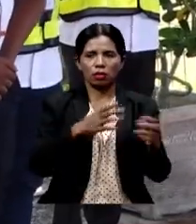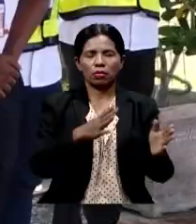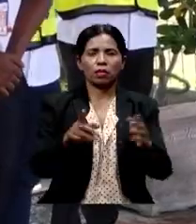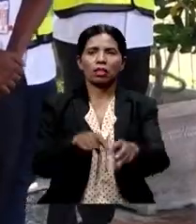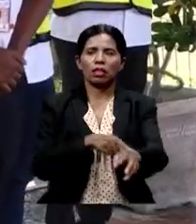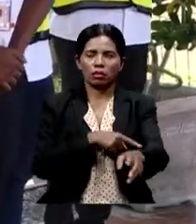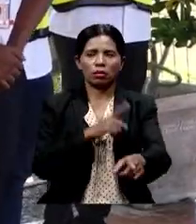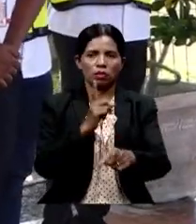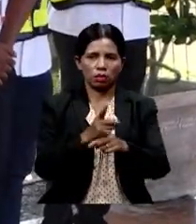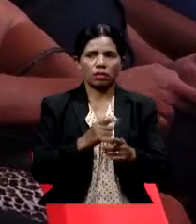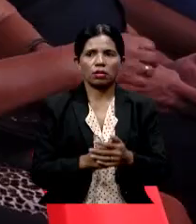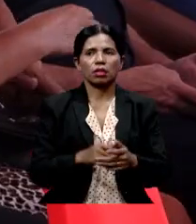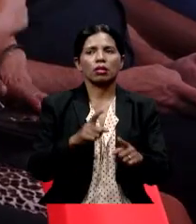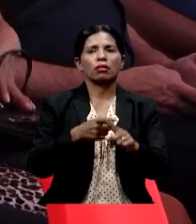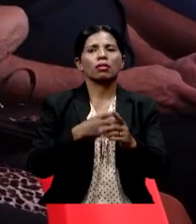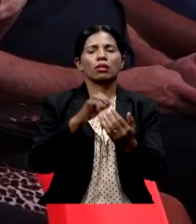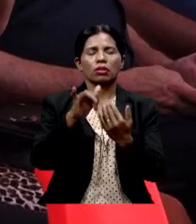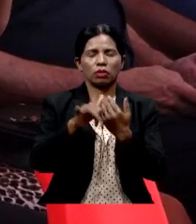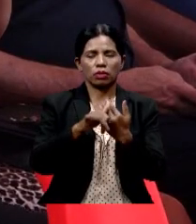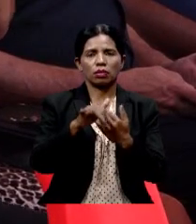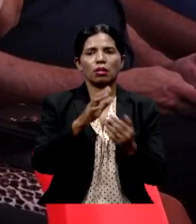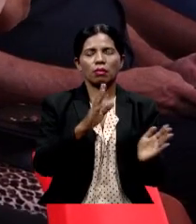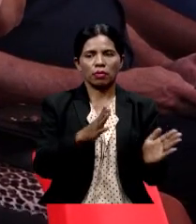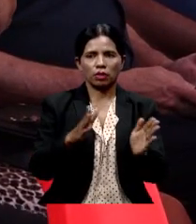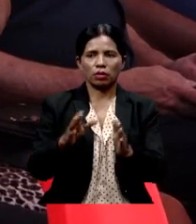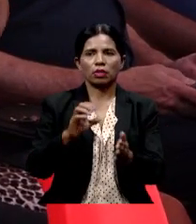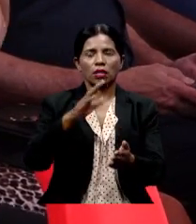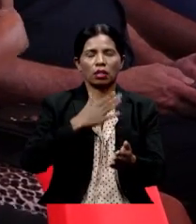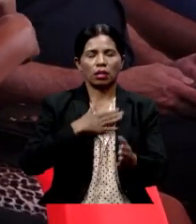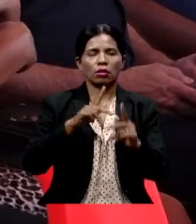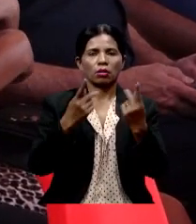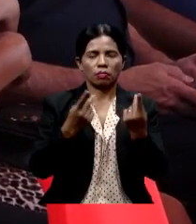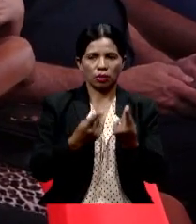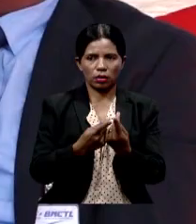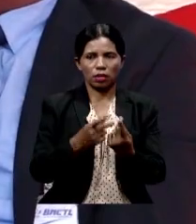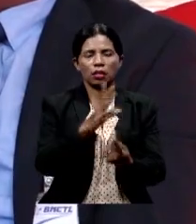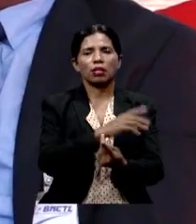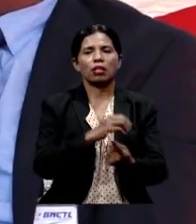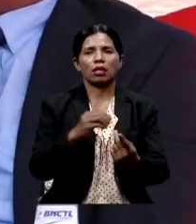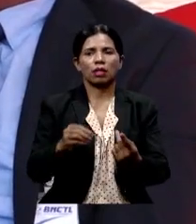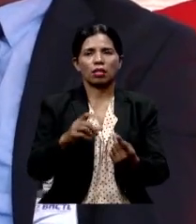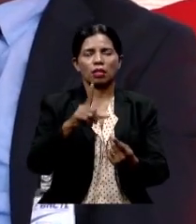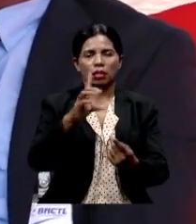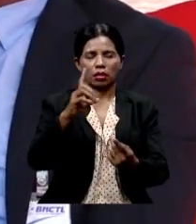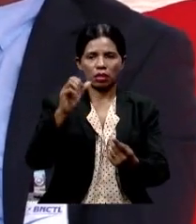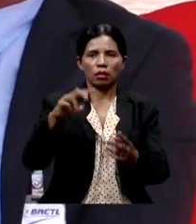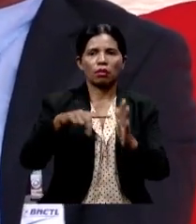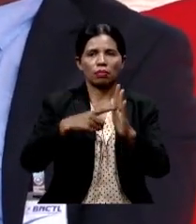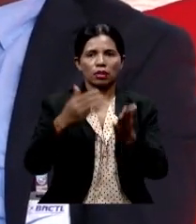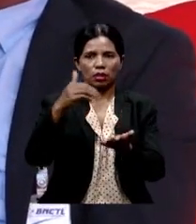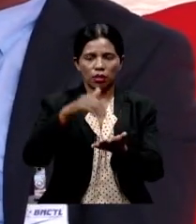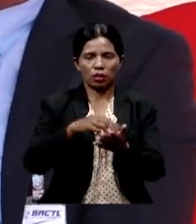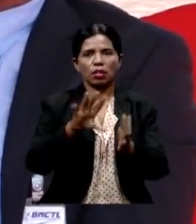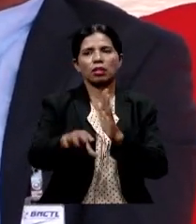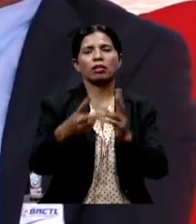luta. E foi em junho de 2021, o processo estabelece a minha companhia Flight Timor Internacional em pessoal, ele é a Rufila Fali, não havia visita